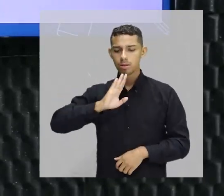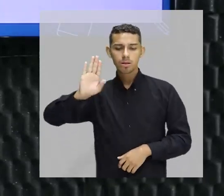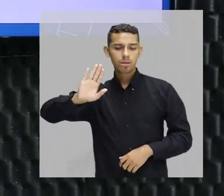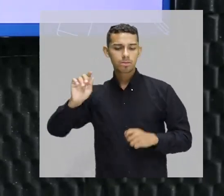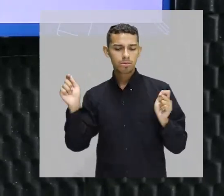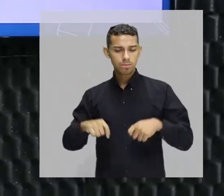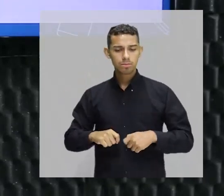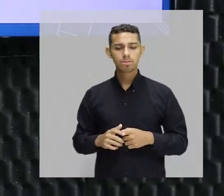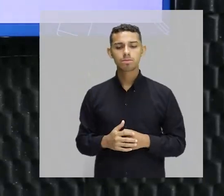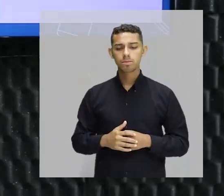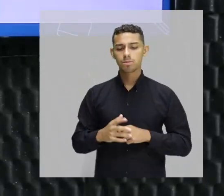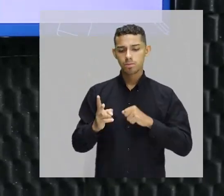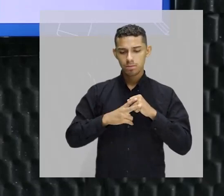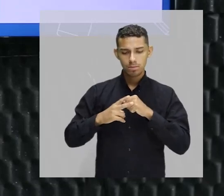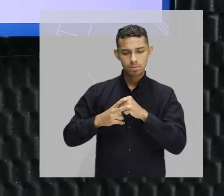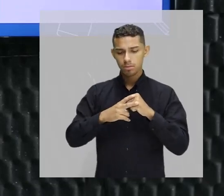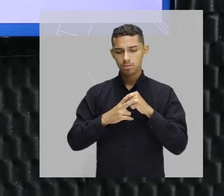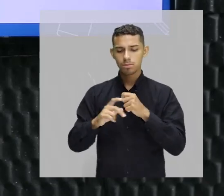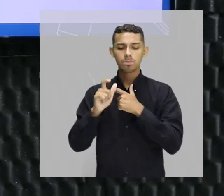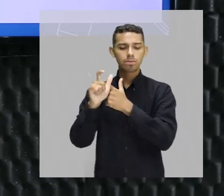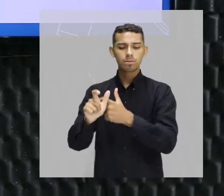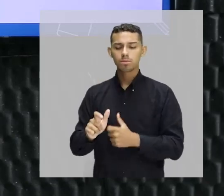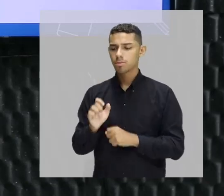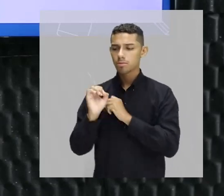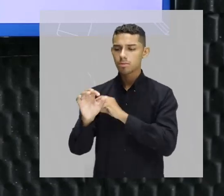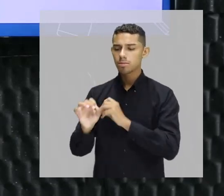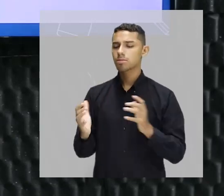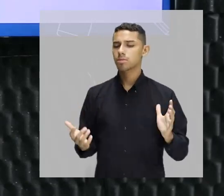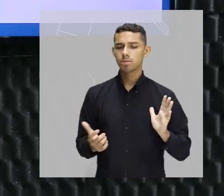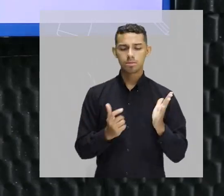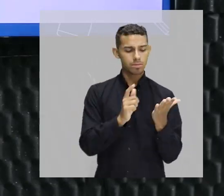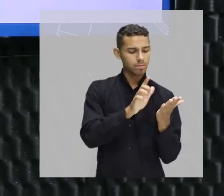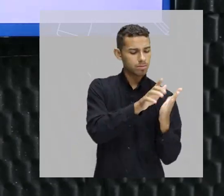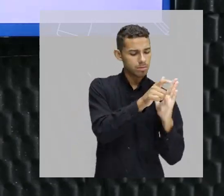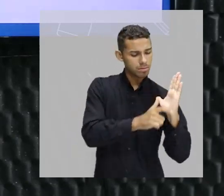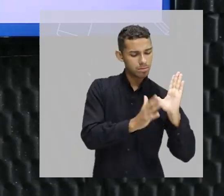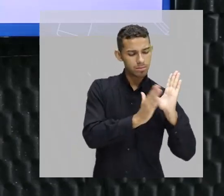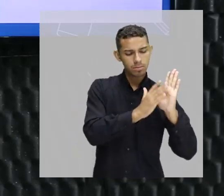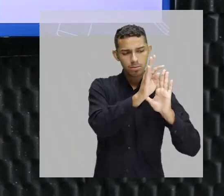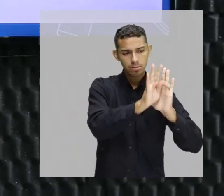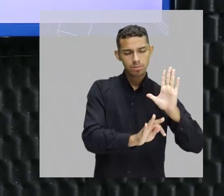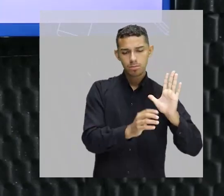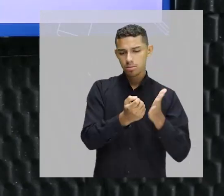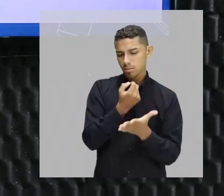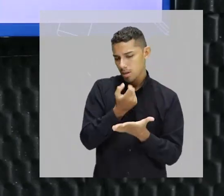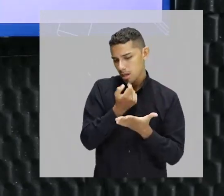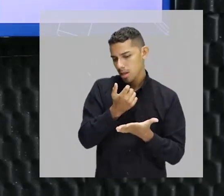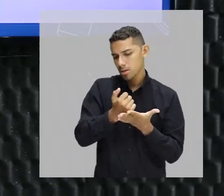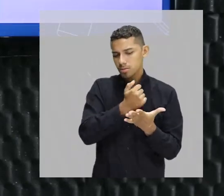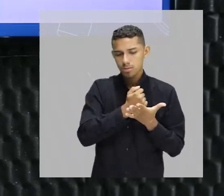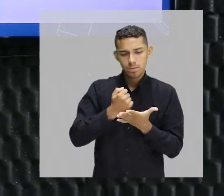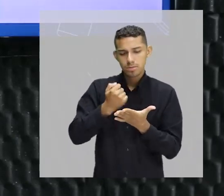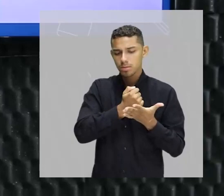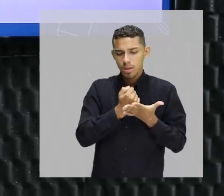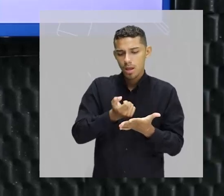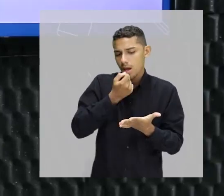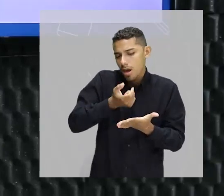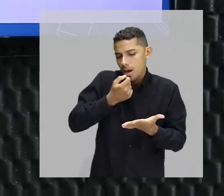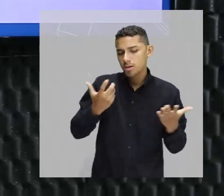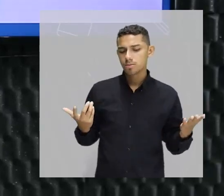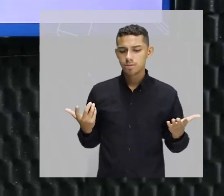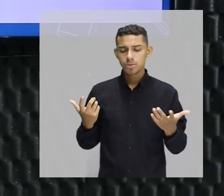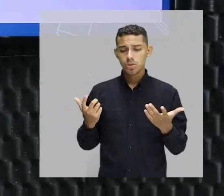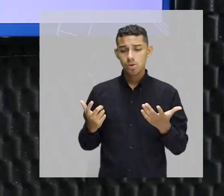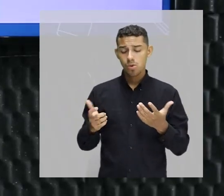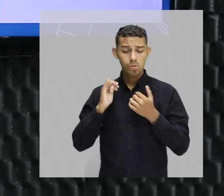do imperativo. Por exemplo, uma bula de remédio, um manual de instruções. Ele vai trazer